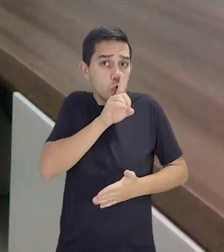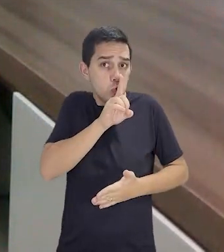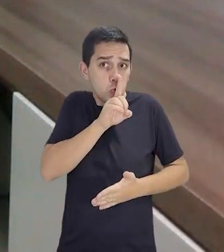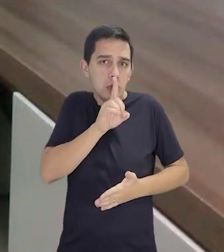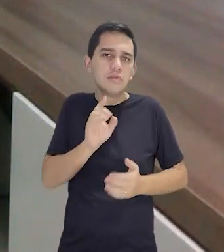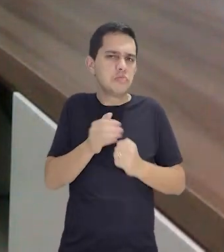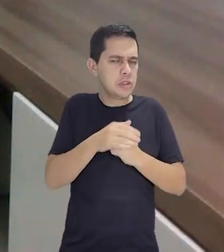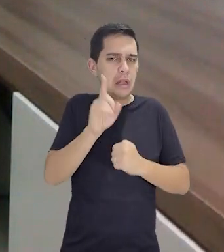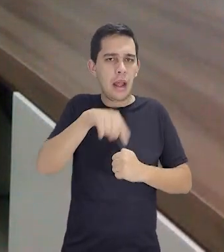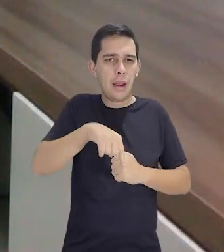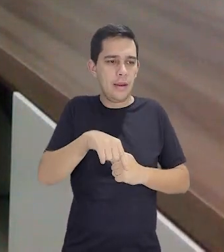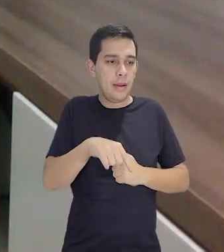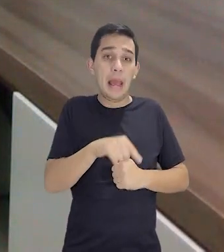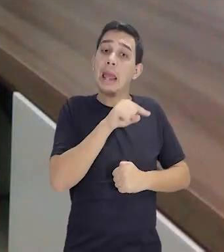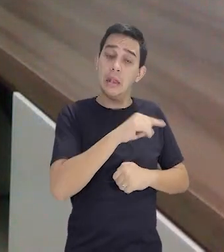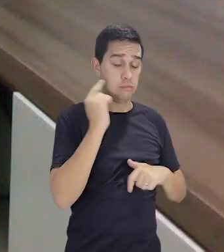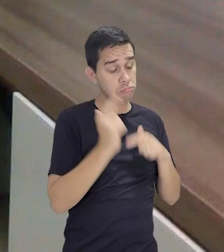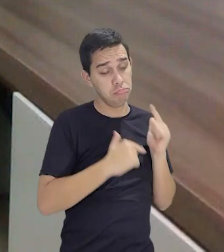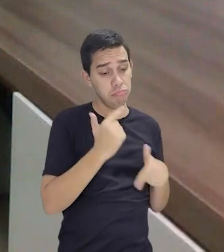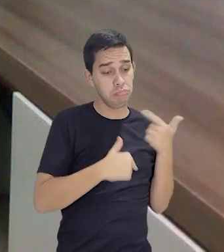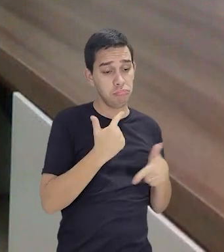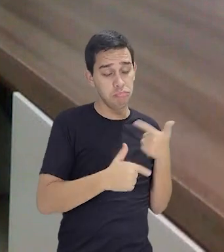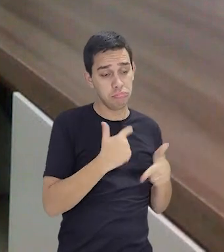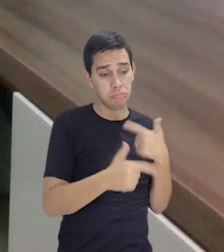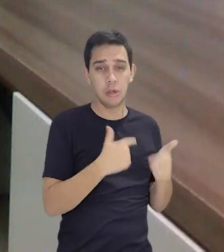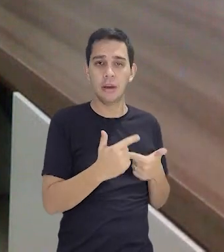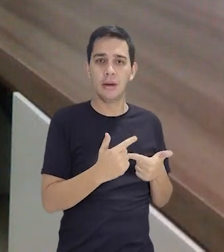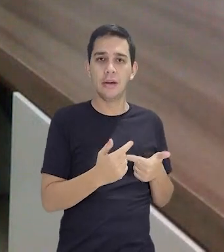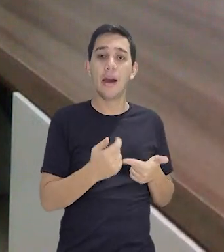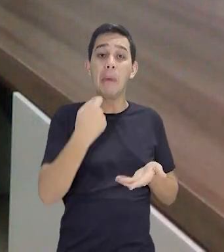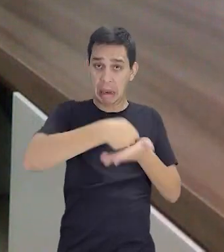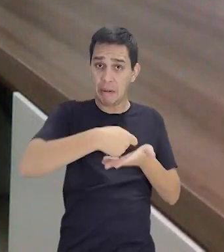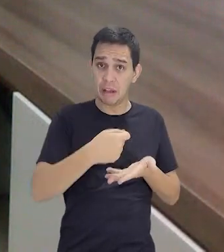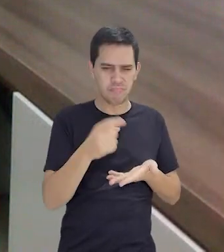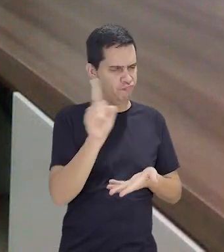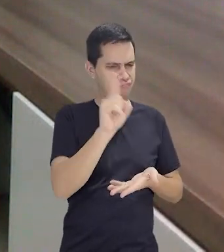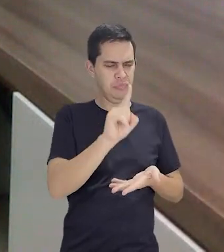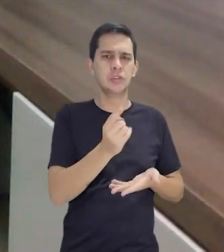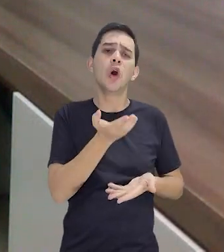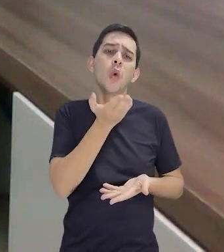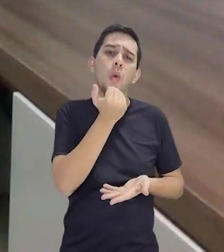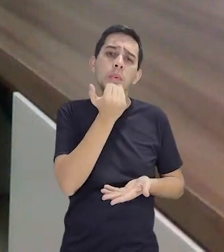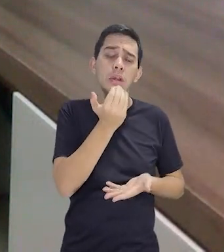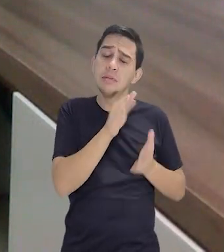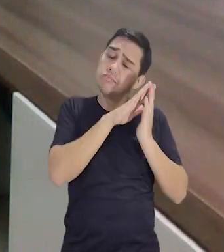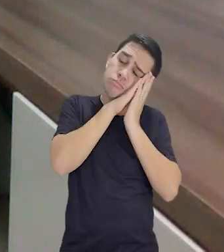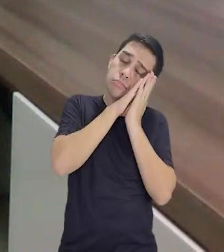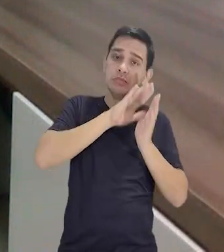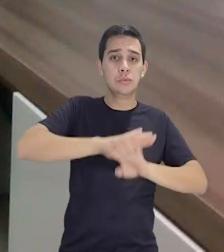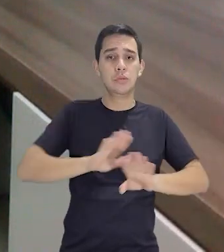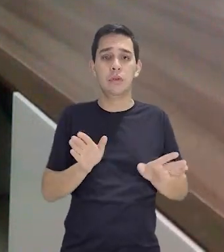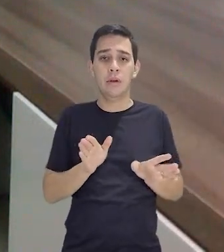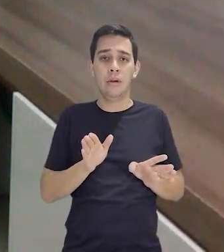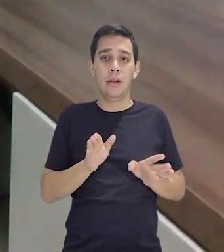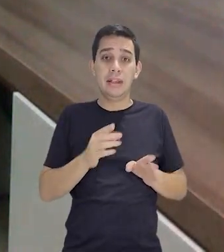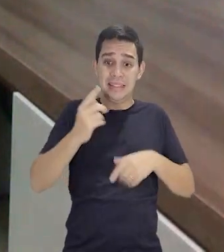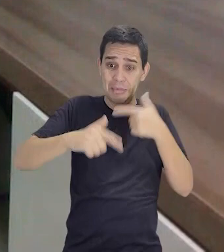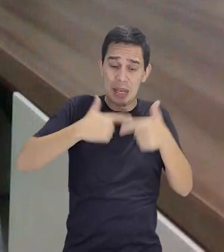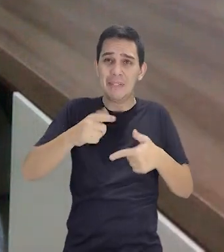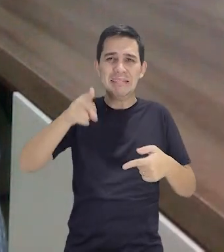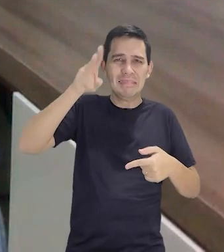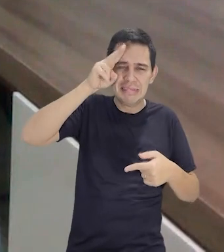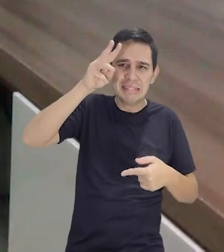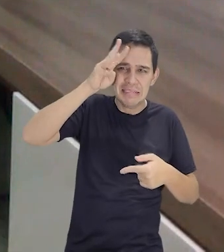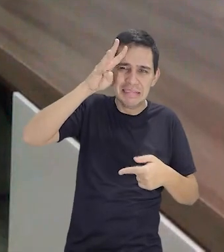em troca da alimentação e da moradia, ela trabalhava de segunda a segunda para essa família. Essa família, então,